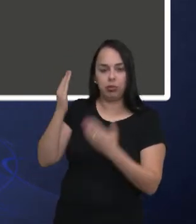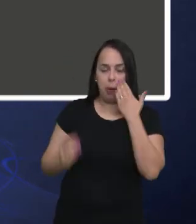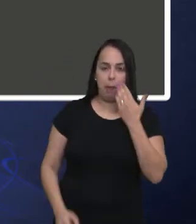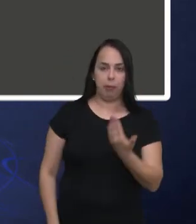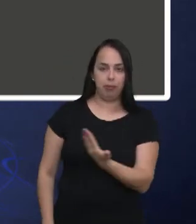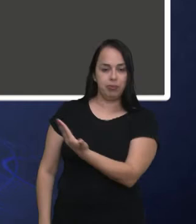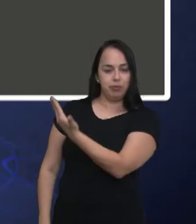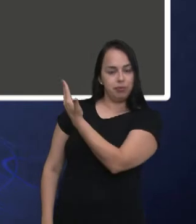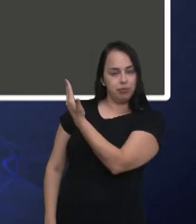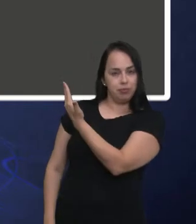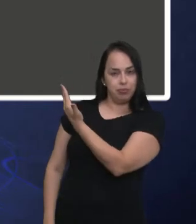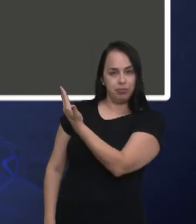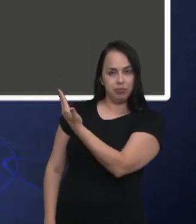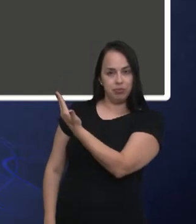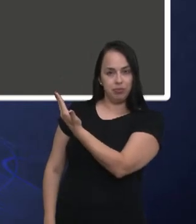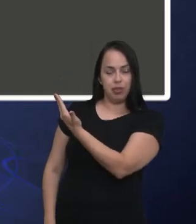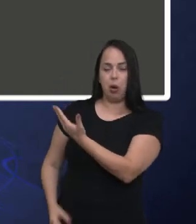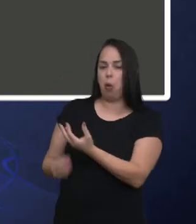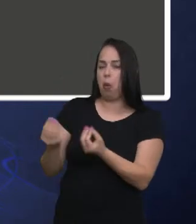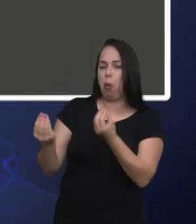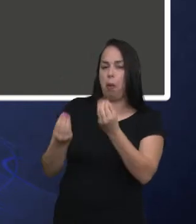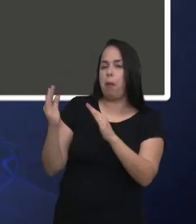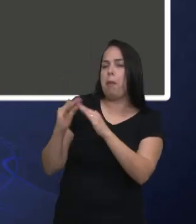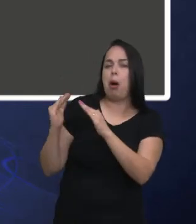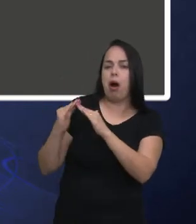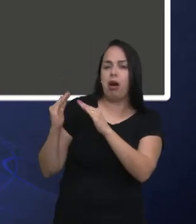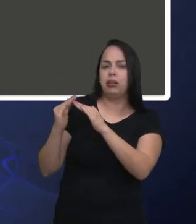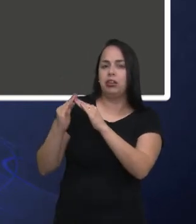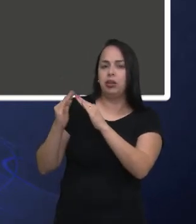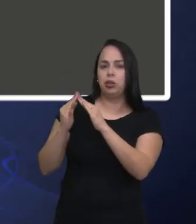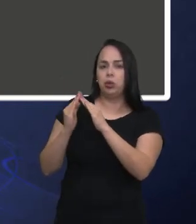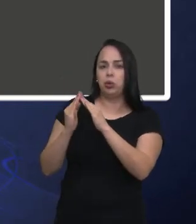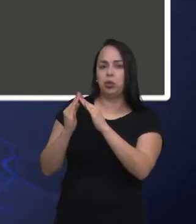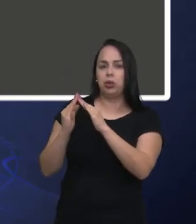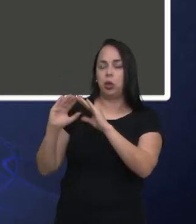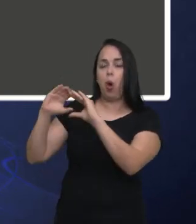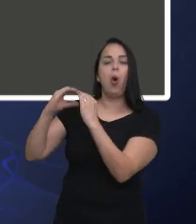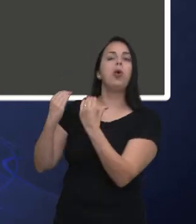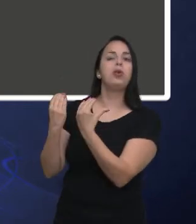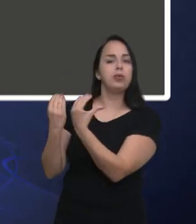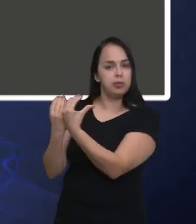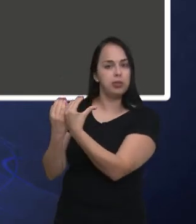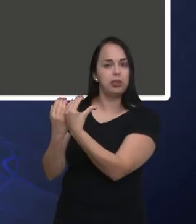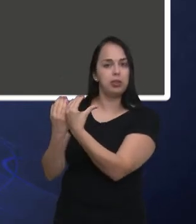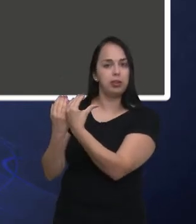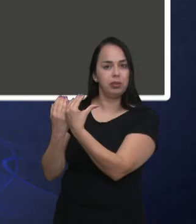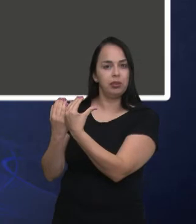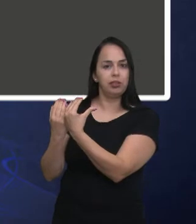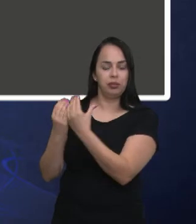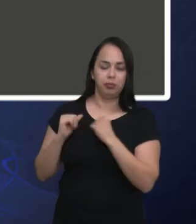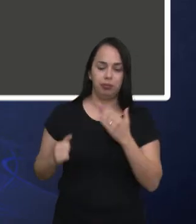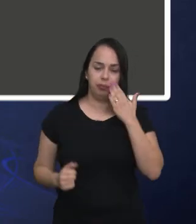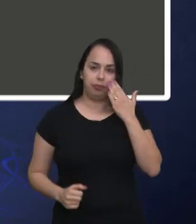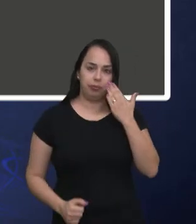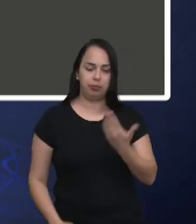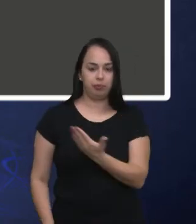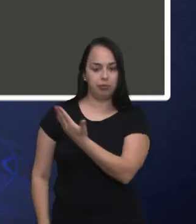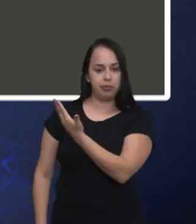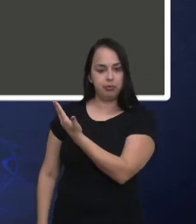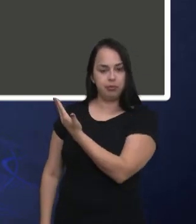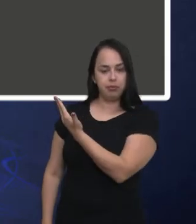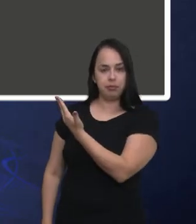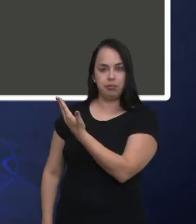é morar num conjunto residencial de moradia popular. Então, está aqui,